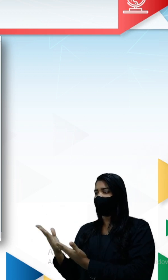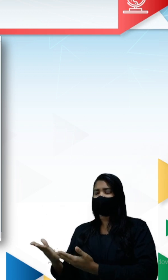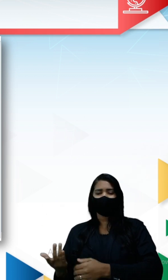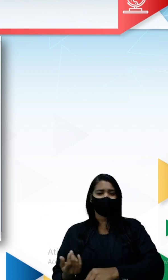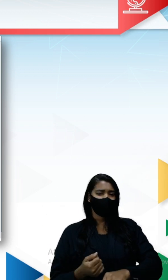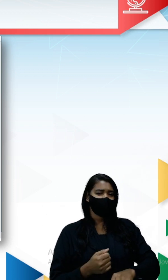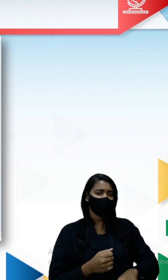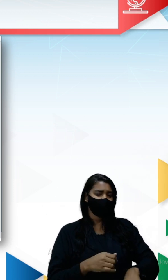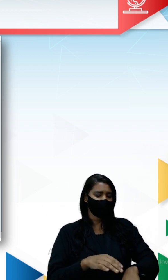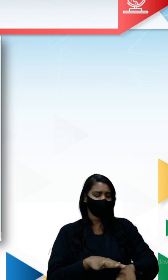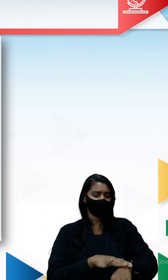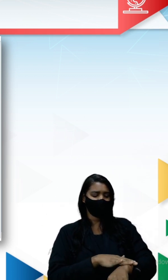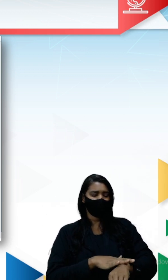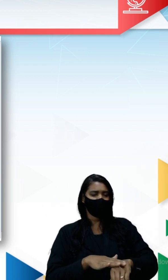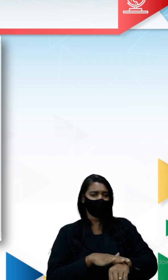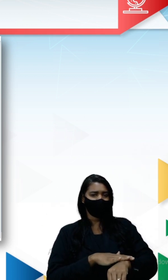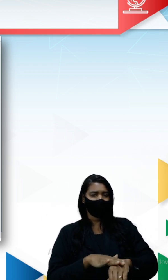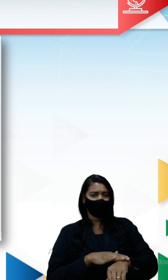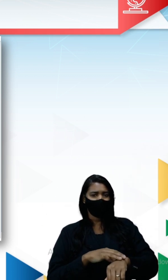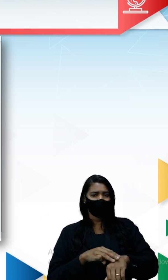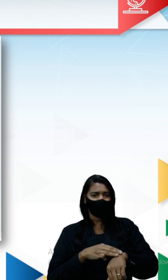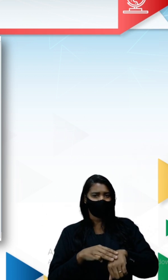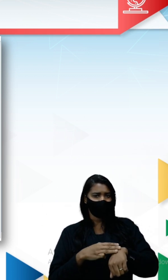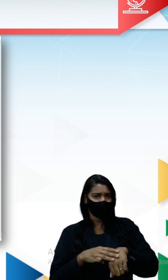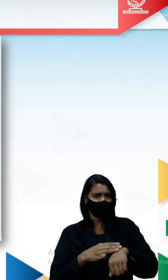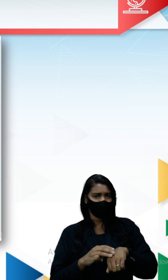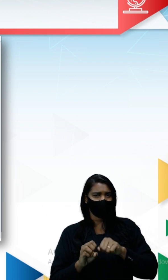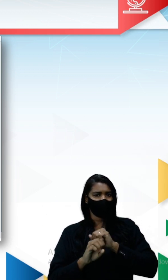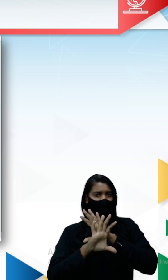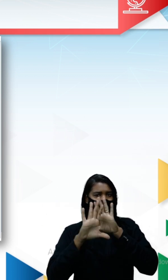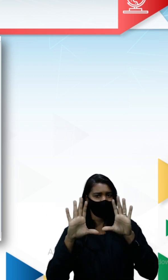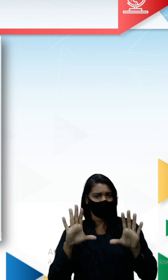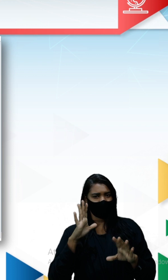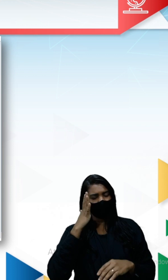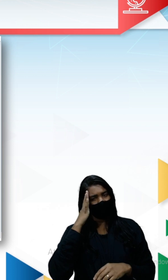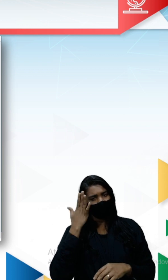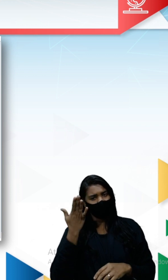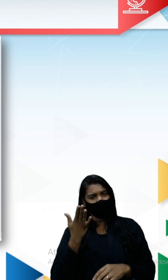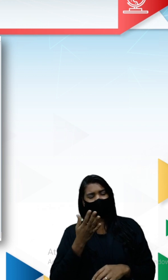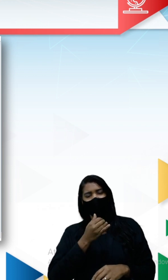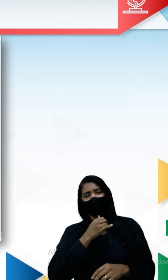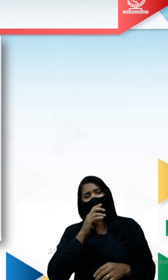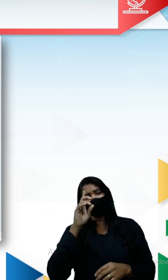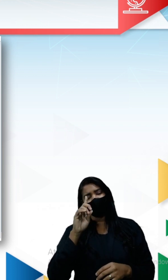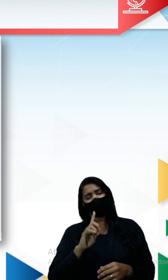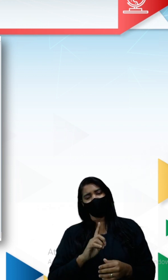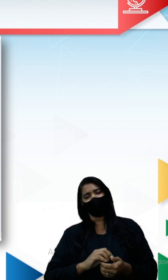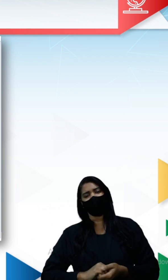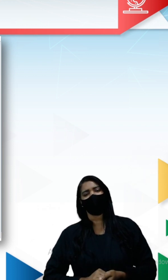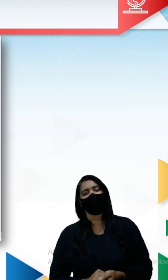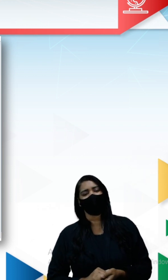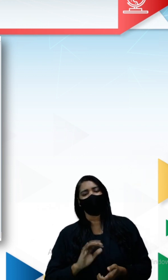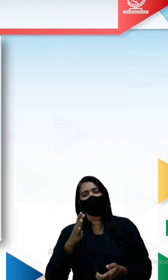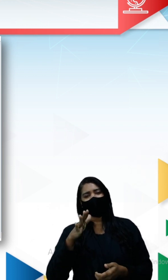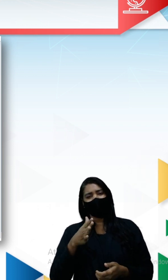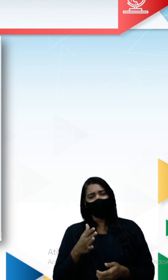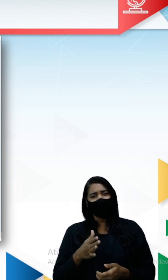Pardos, cor feia, parda, né? Lá, meu, existem lá parda, amarela, sei lá. A parda é de